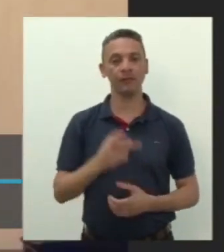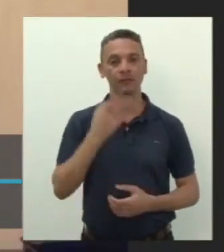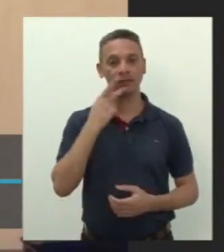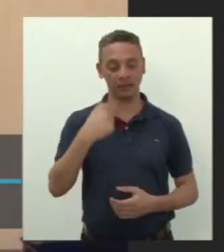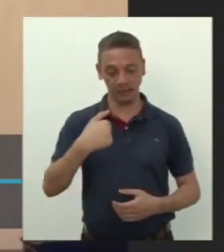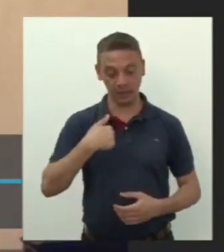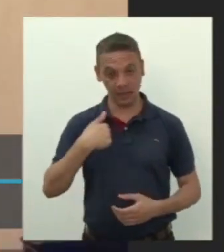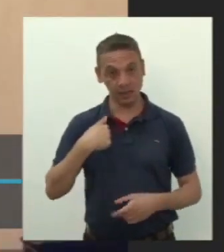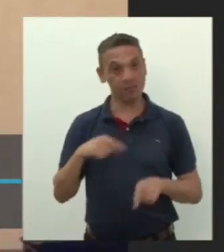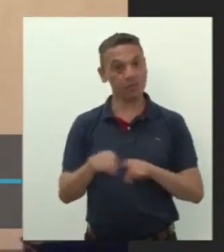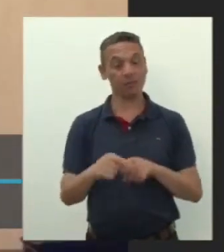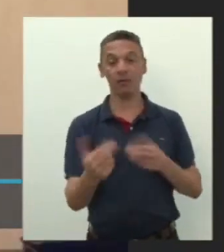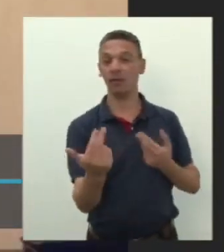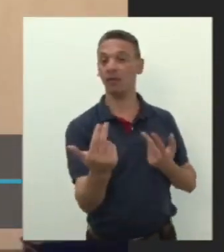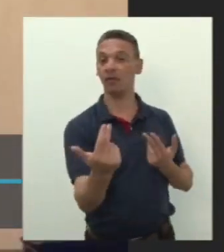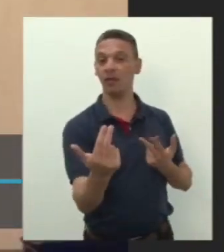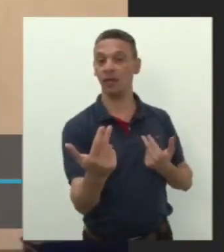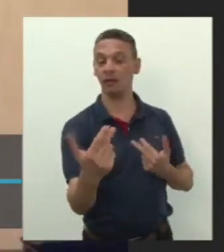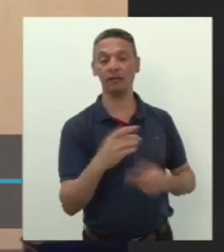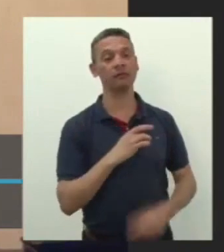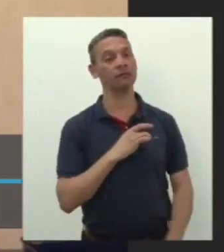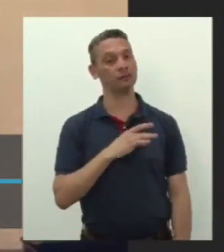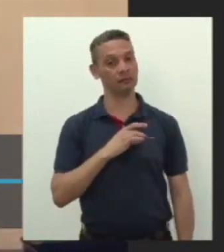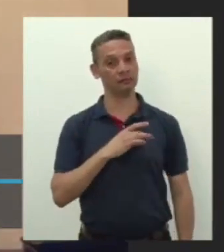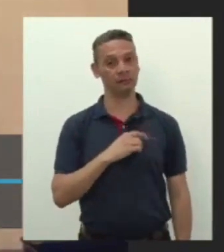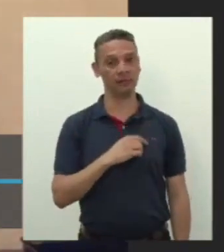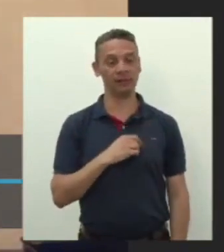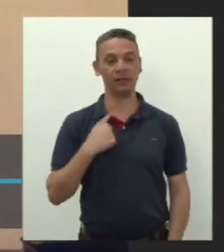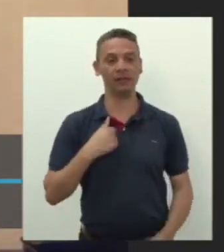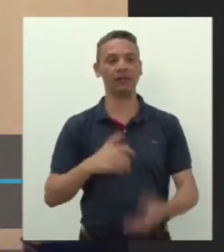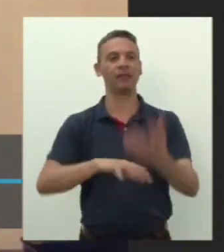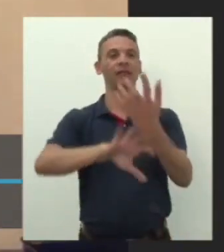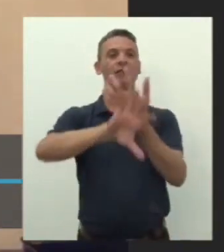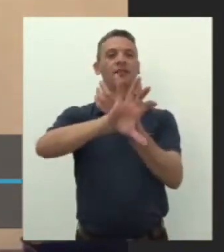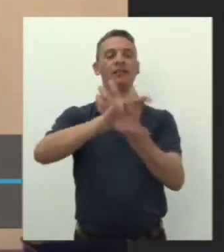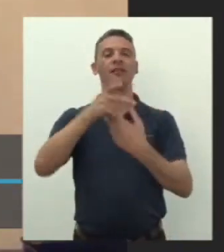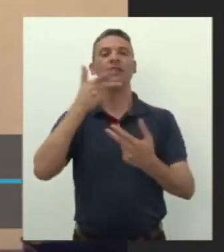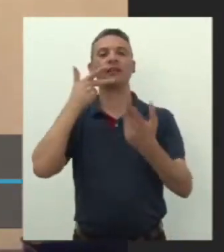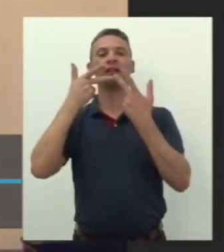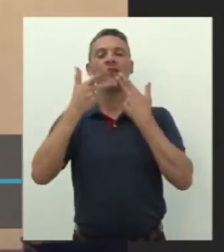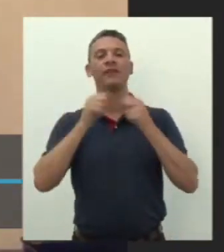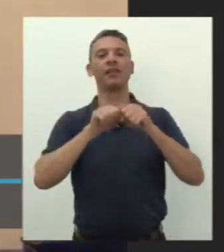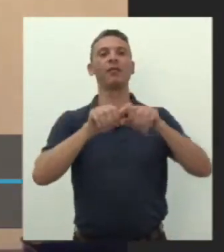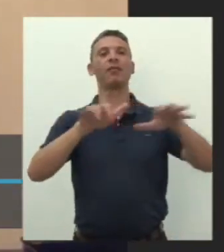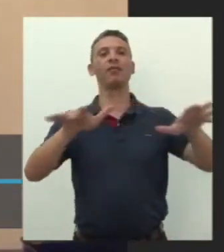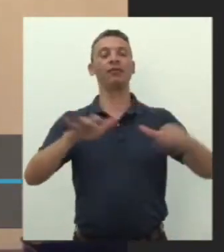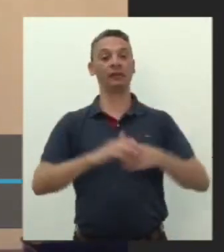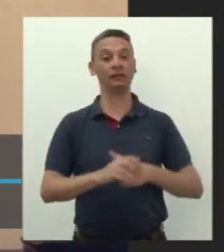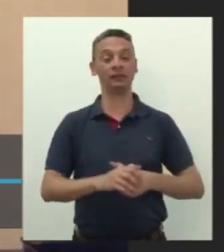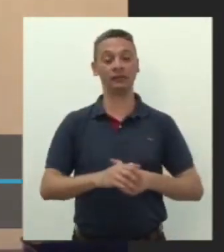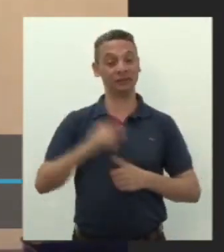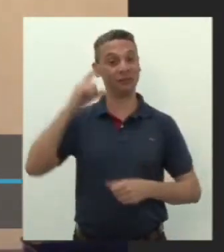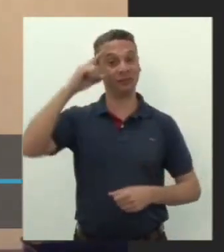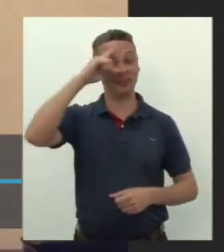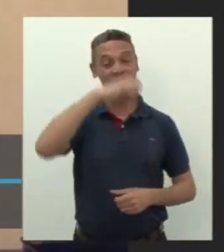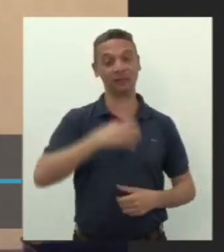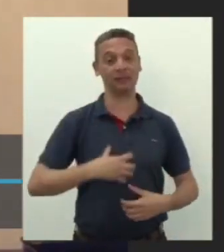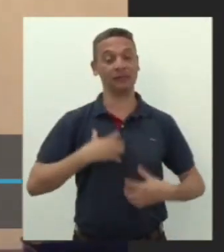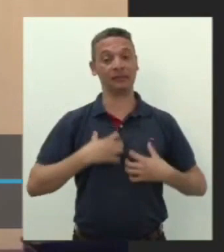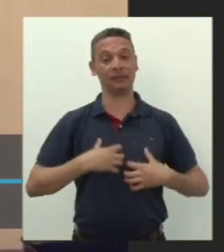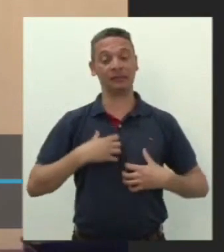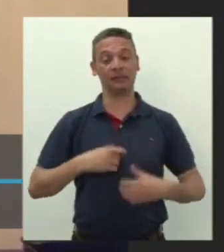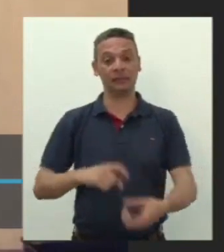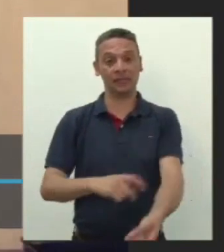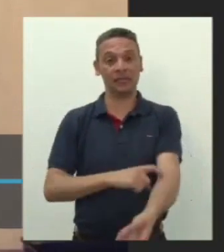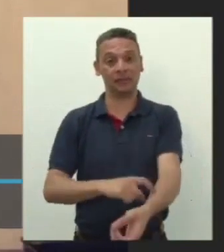estou insegura, é muito difícil falar na frente de todo mundo da rede, né, do estado de São Paulo.